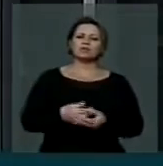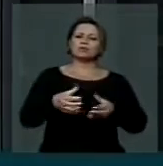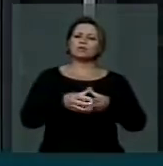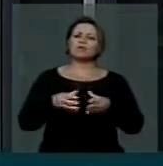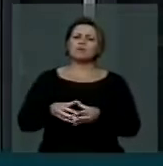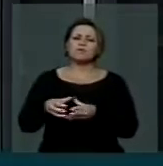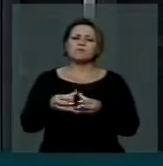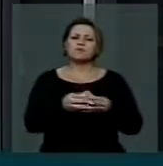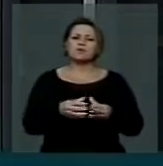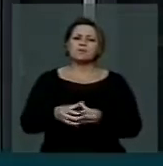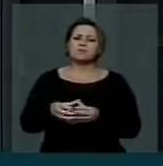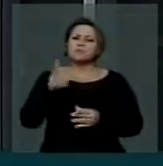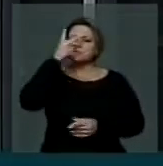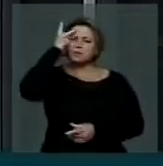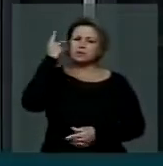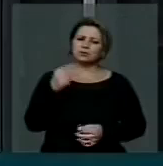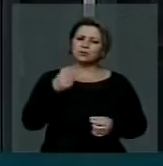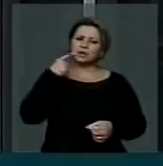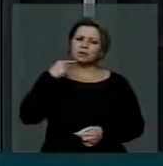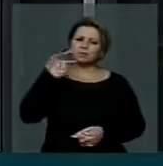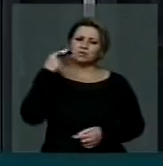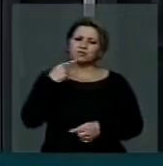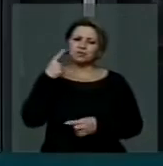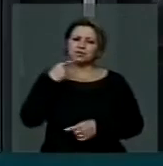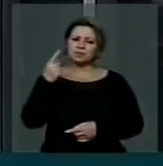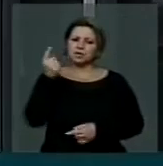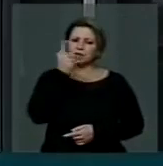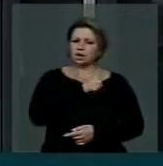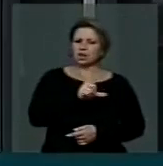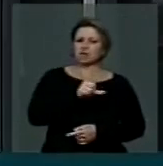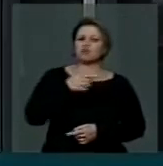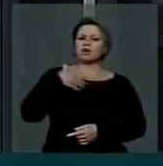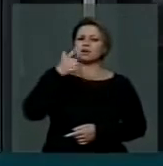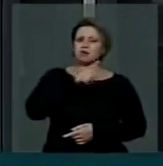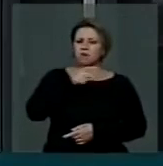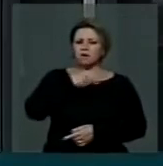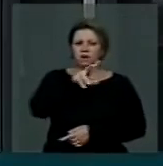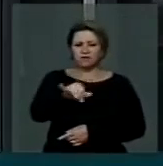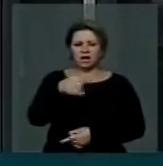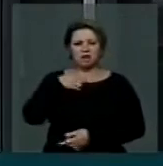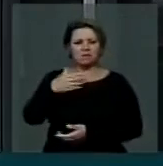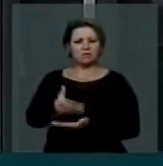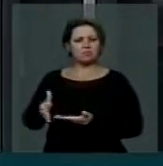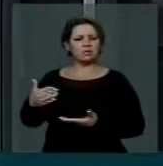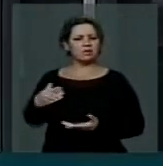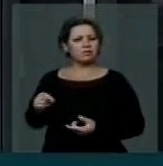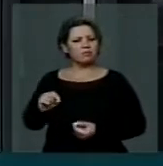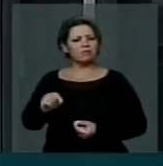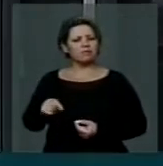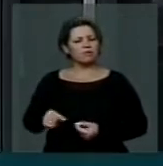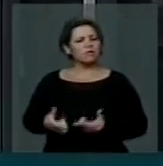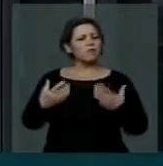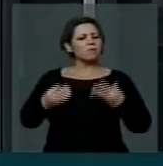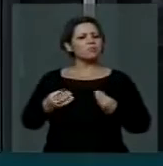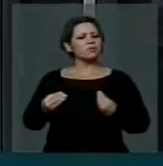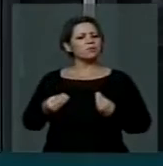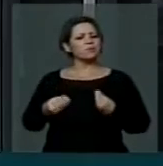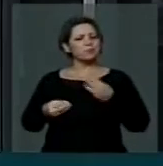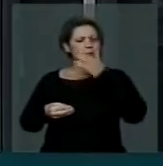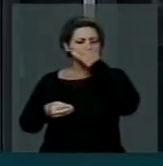formulada pelos vencedores para julgar os vencidos. Senhor presidente, senhoras e senhores